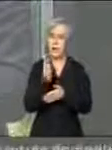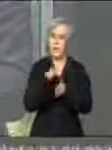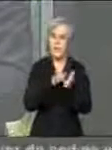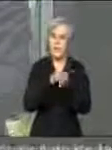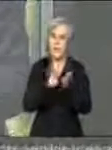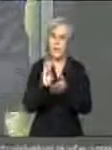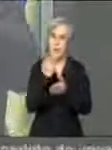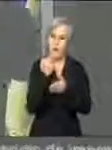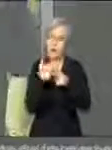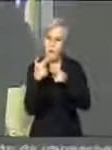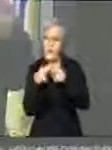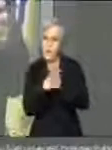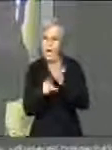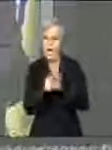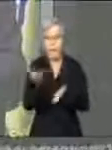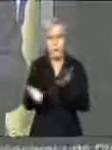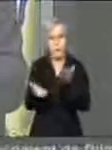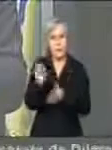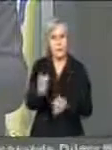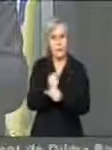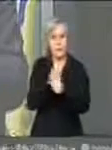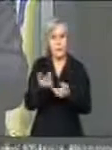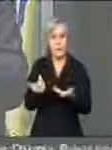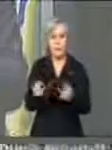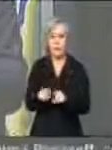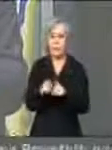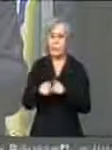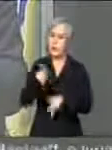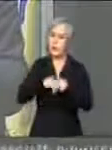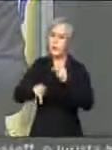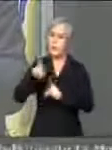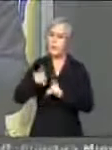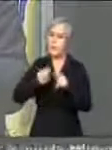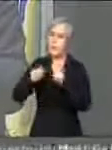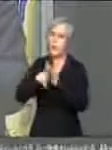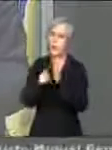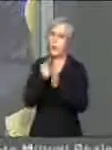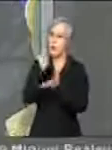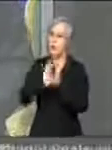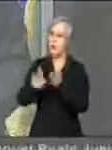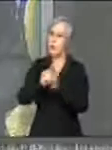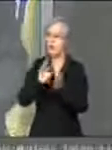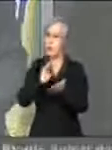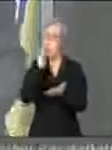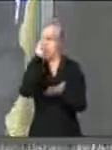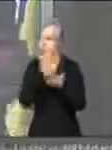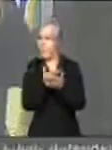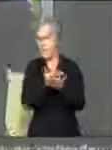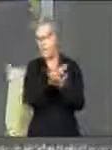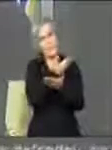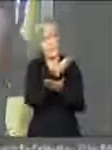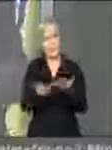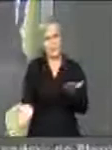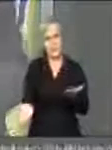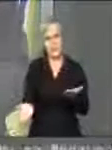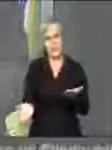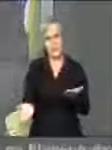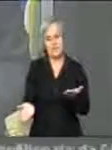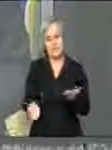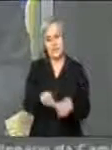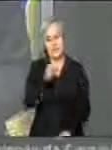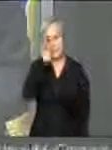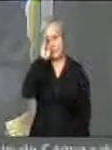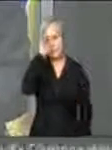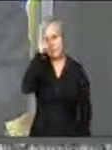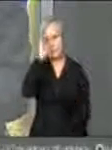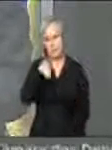a confiança dos agentes econômicos e dos investidores. E o principal, enganaram